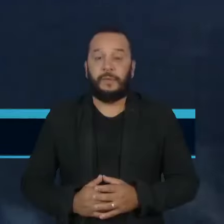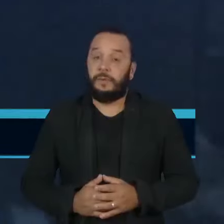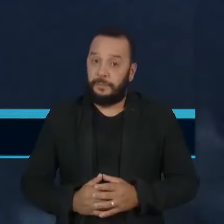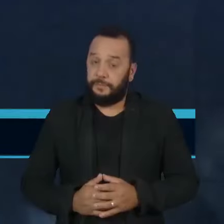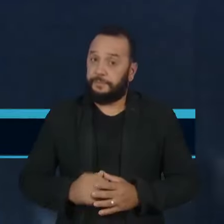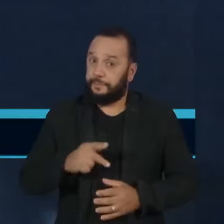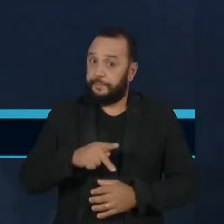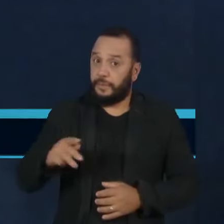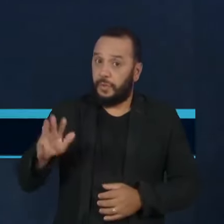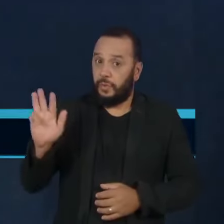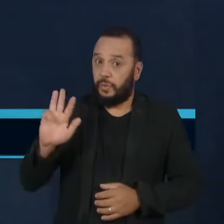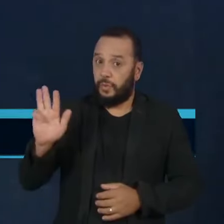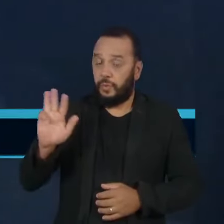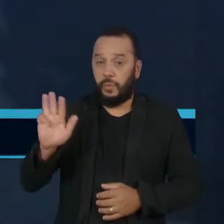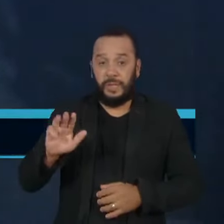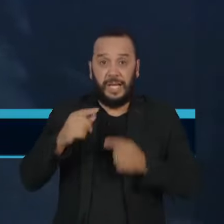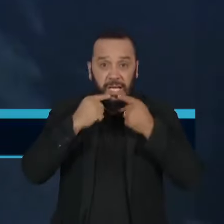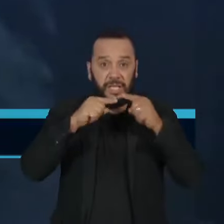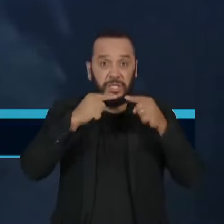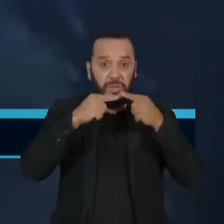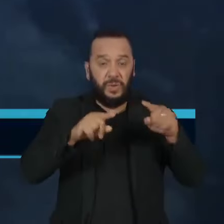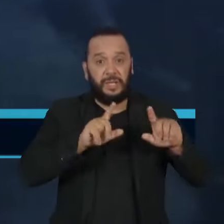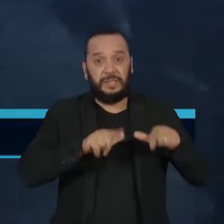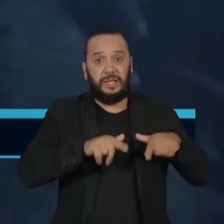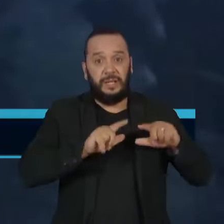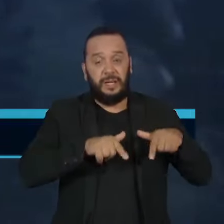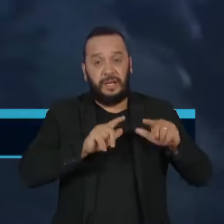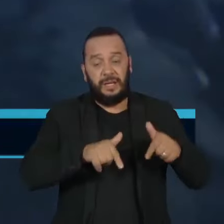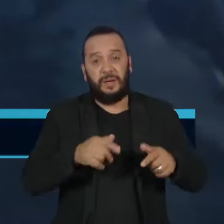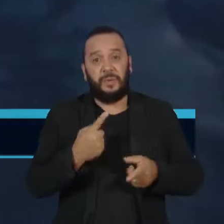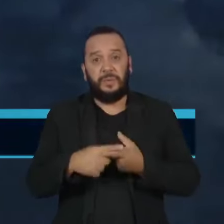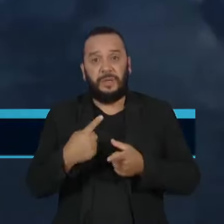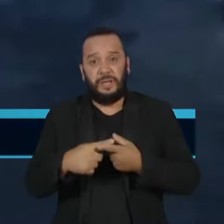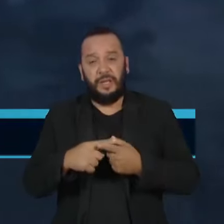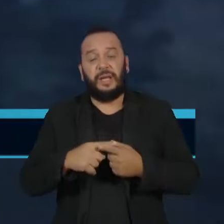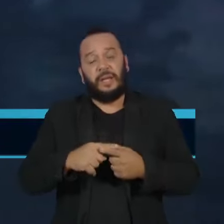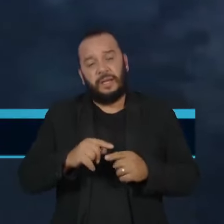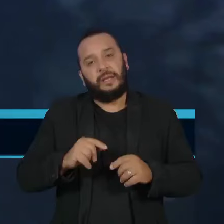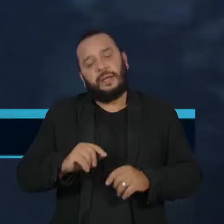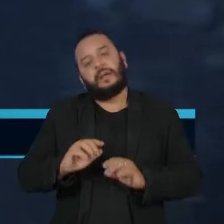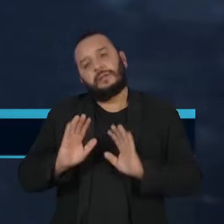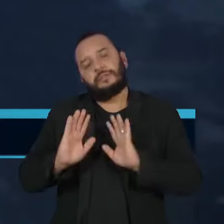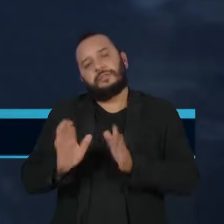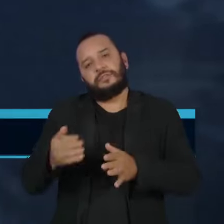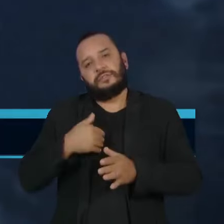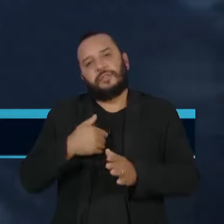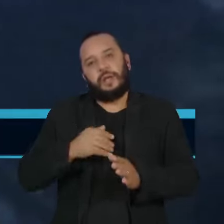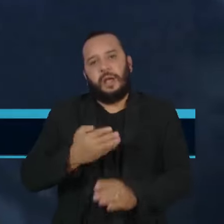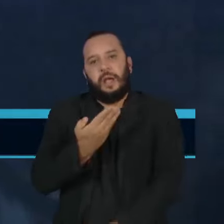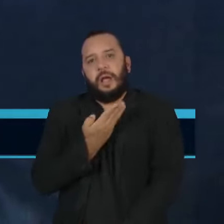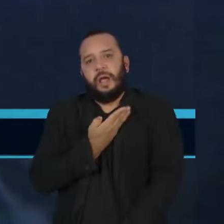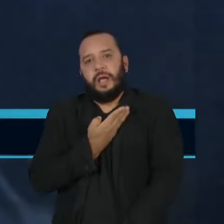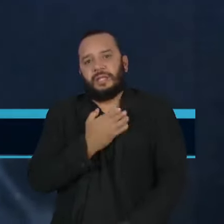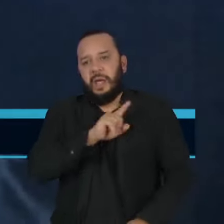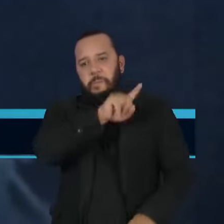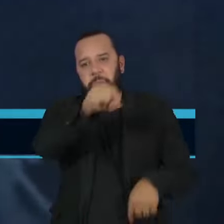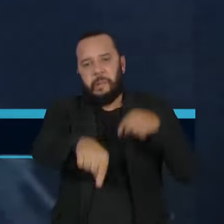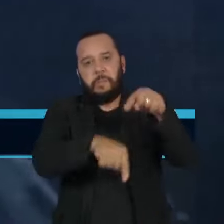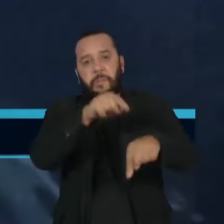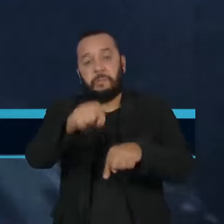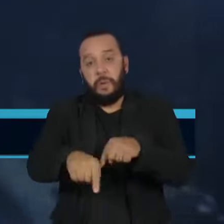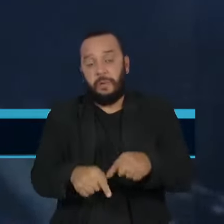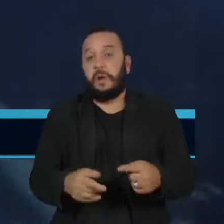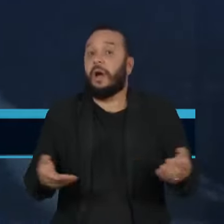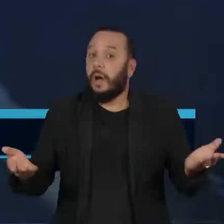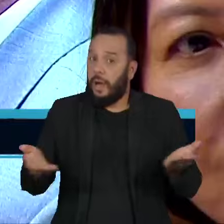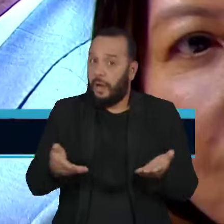O presidente Lula voltou a criticar Israel pelas ações na faixa de Gaza. Em evento do Ministério da Cultura, ele posou para fotos com a bandeira